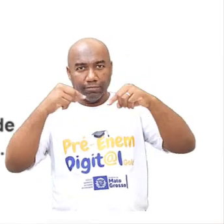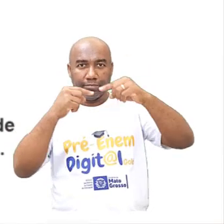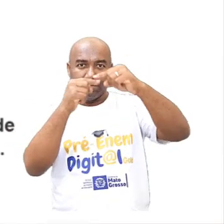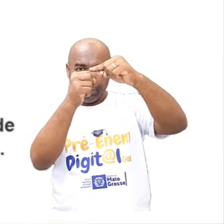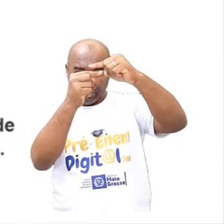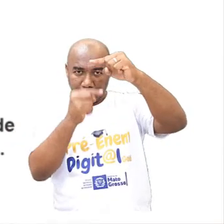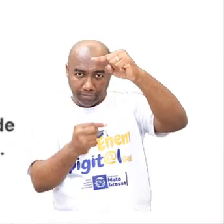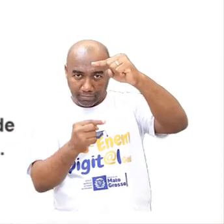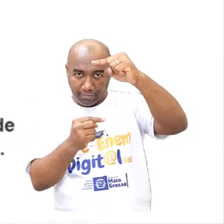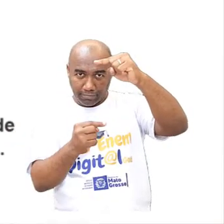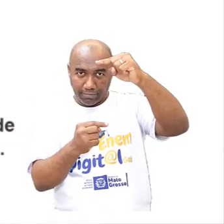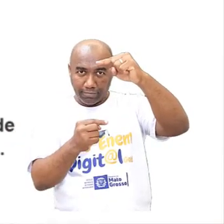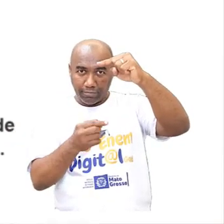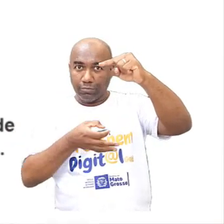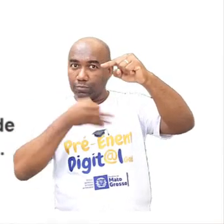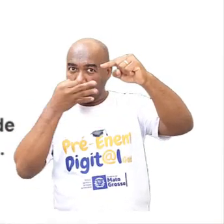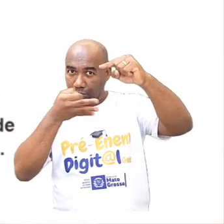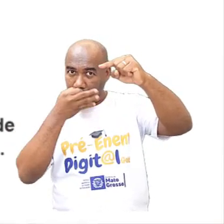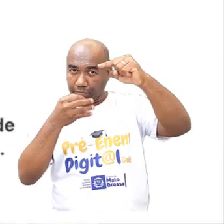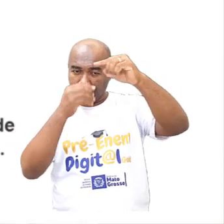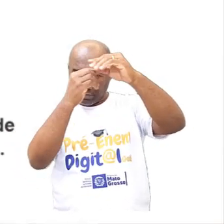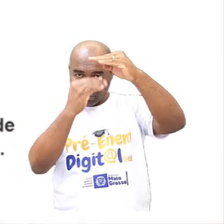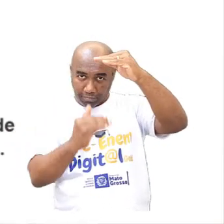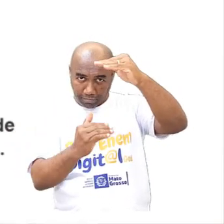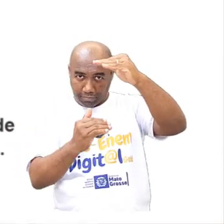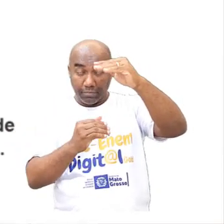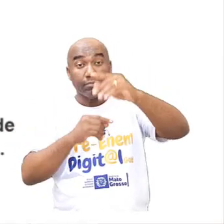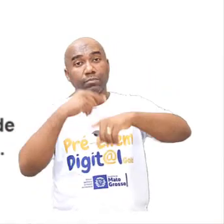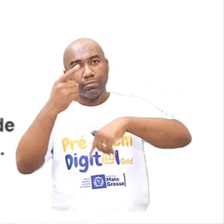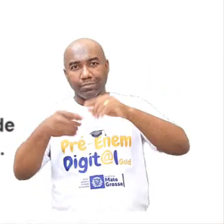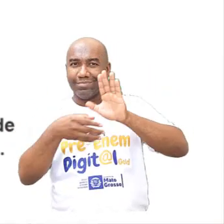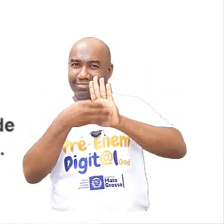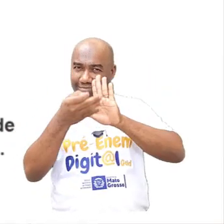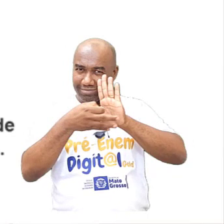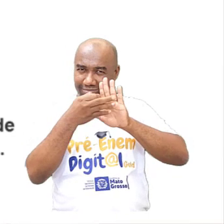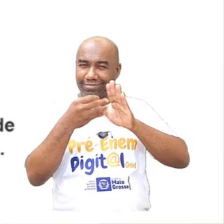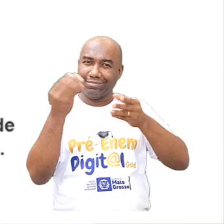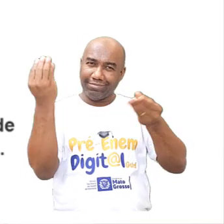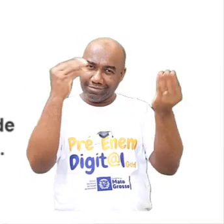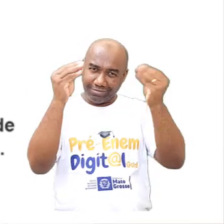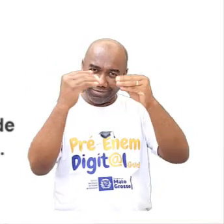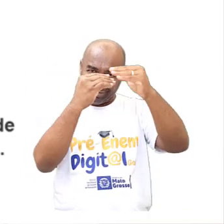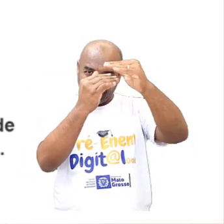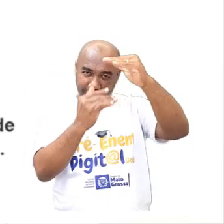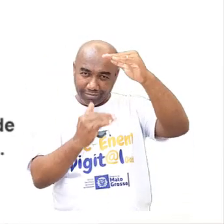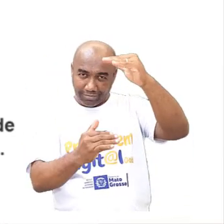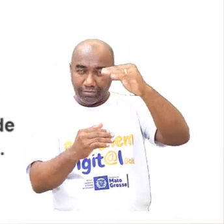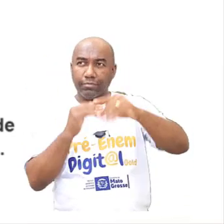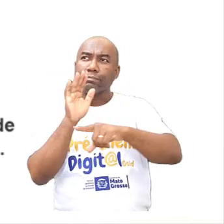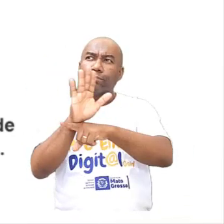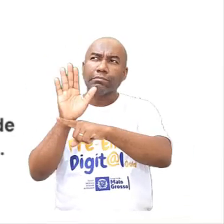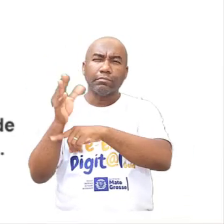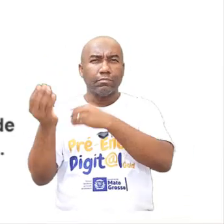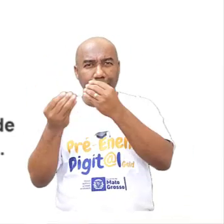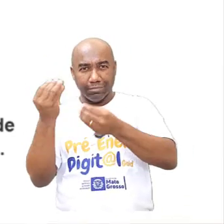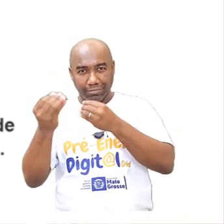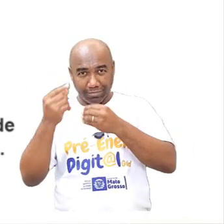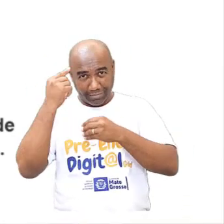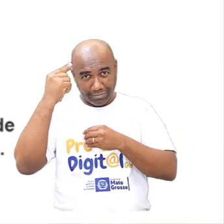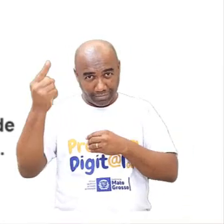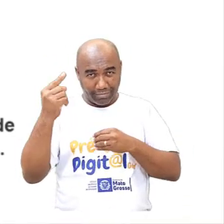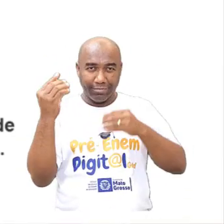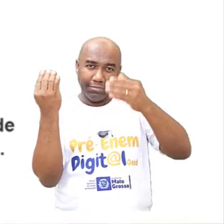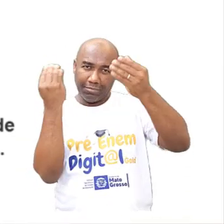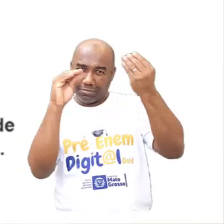Depois, você apresenta o seu primeiro problema específico e começa uma proposta de intervenção com